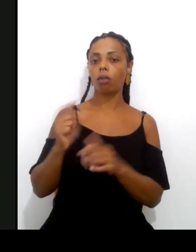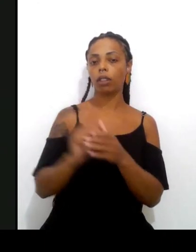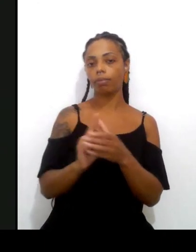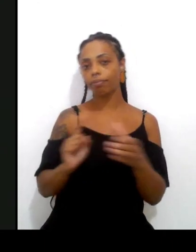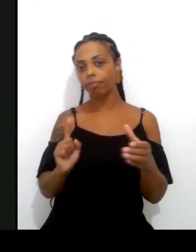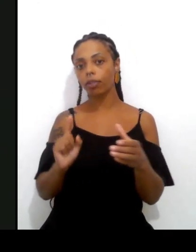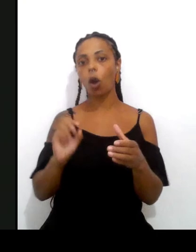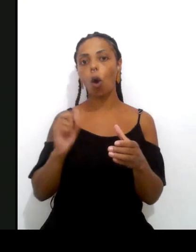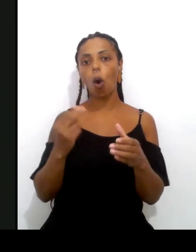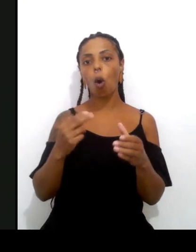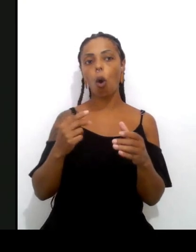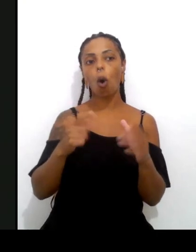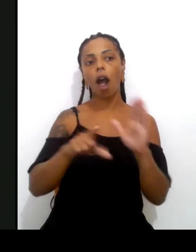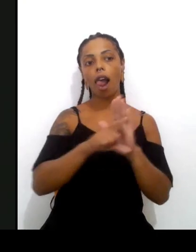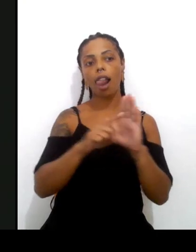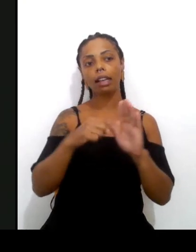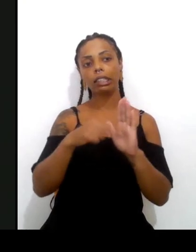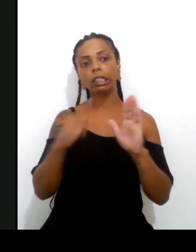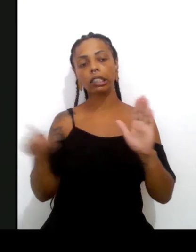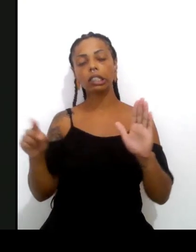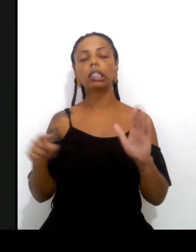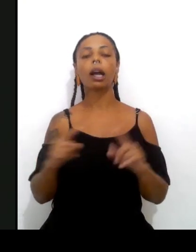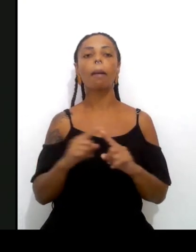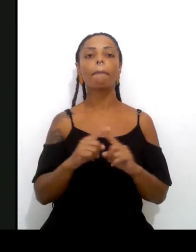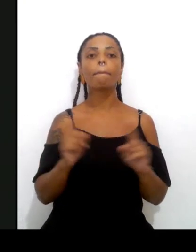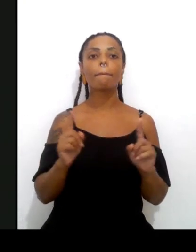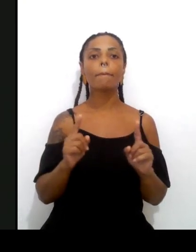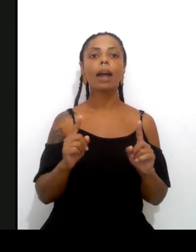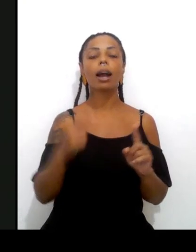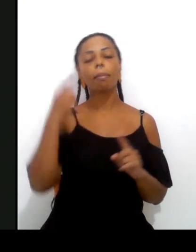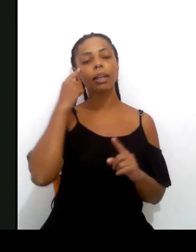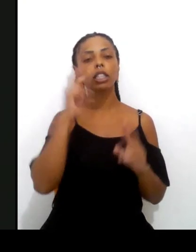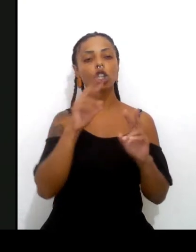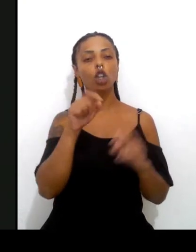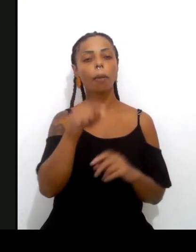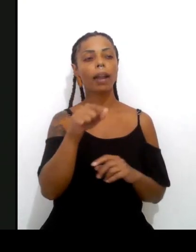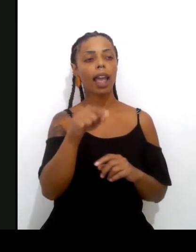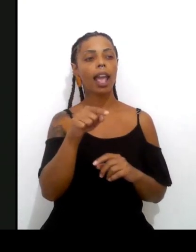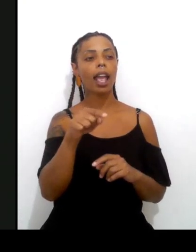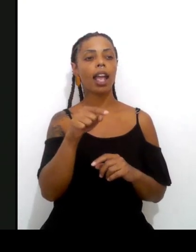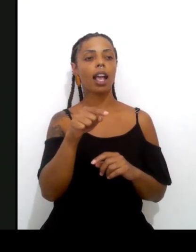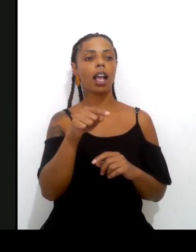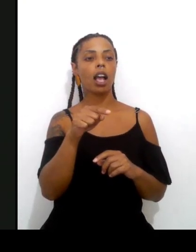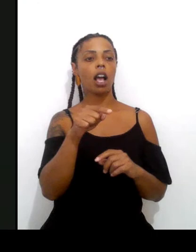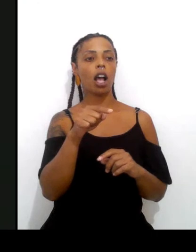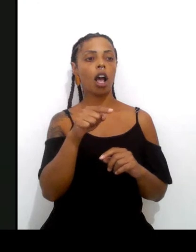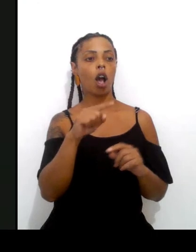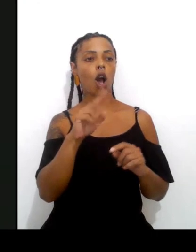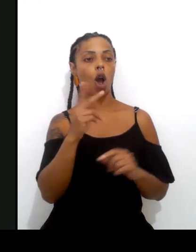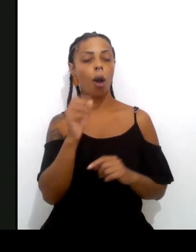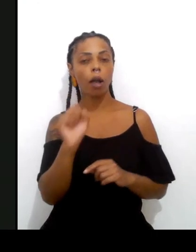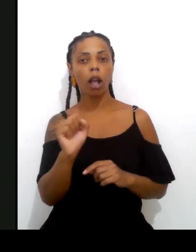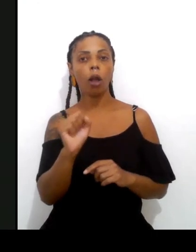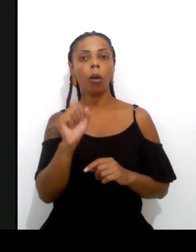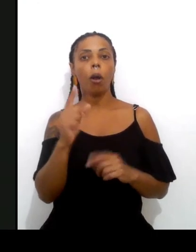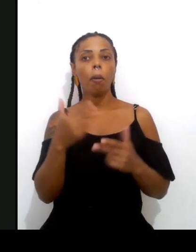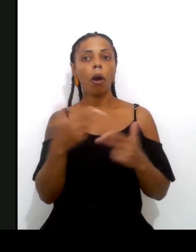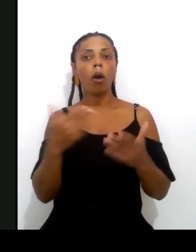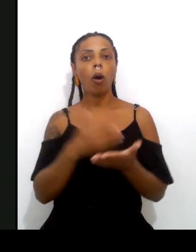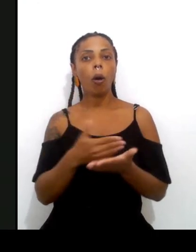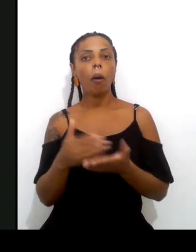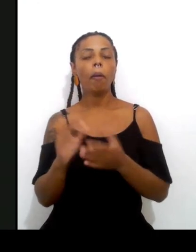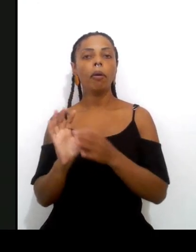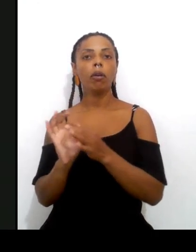homossexualidade como algo que estava saindo incorporado ao contexto nacional e internacional da grã-bretanha em certo sentido